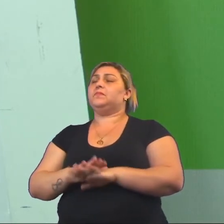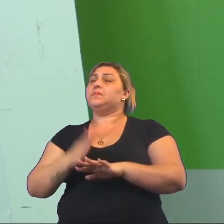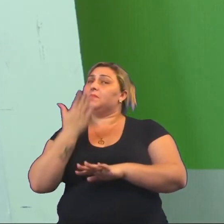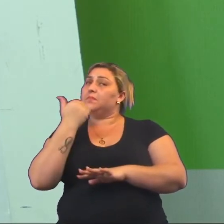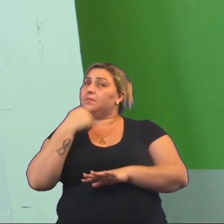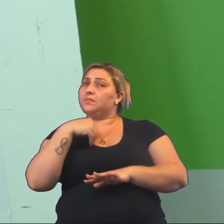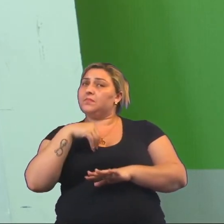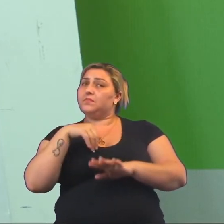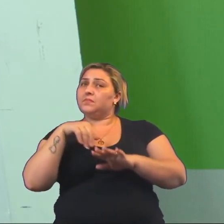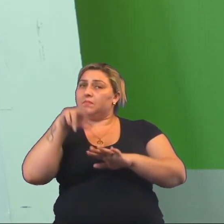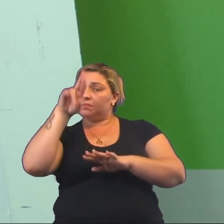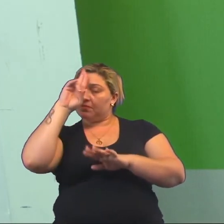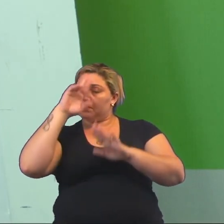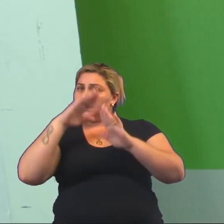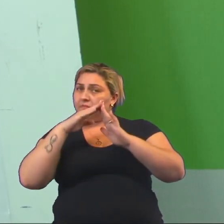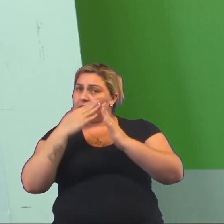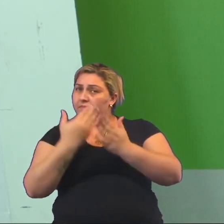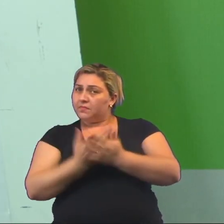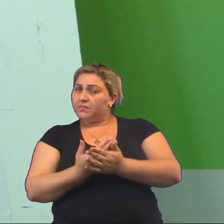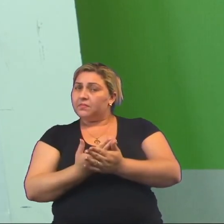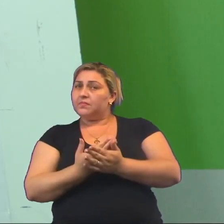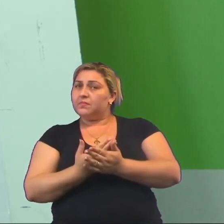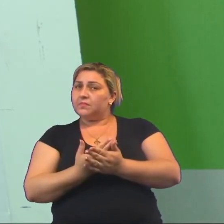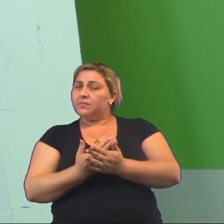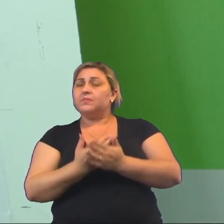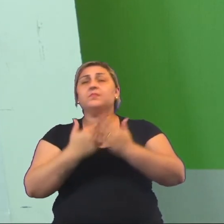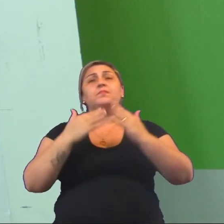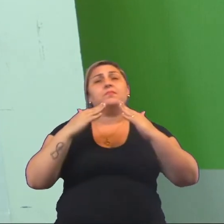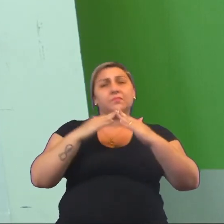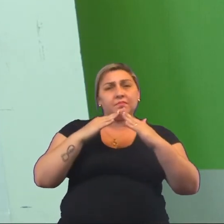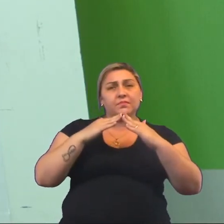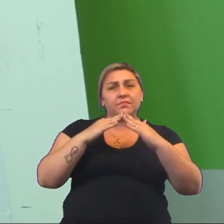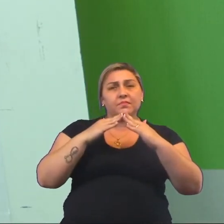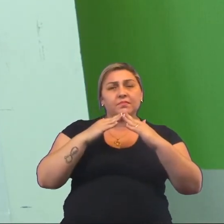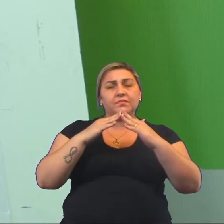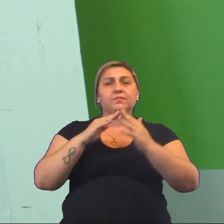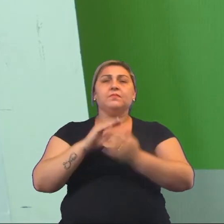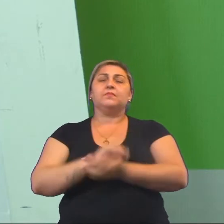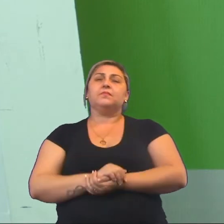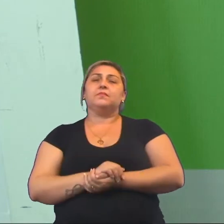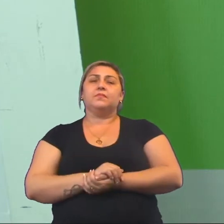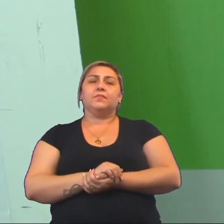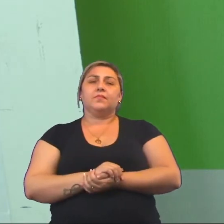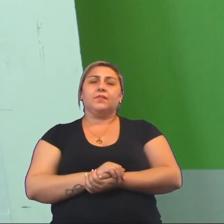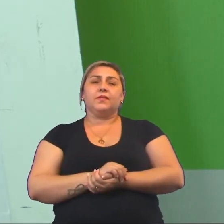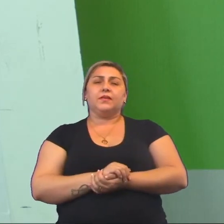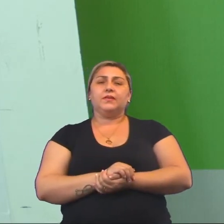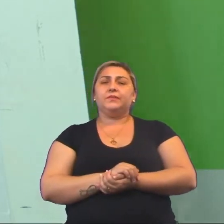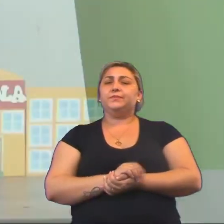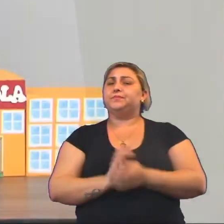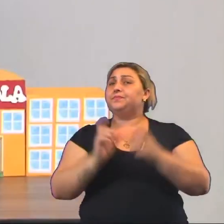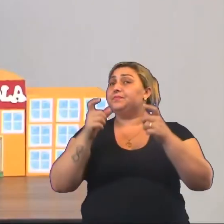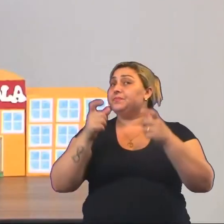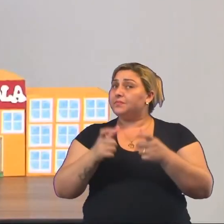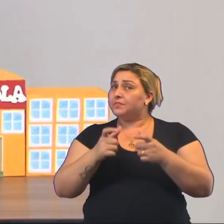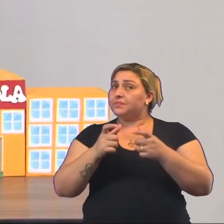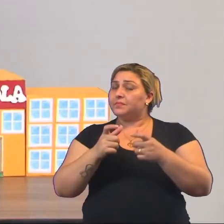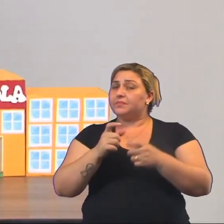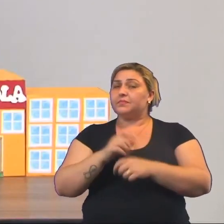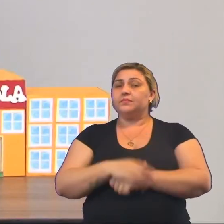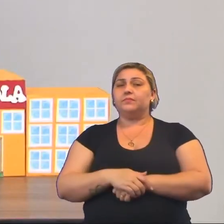almoço em família é realizado na escola, em casa. Onde é